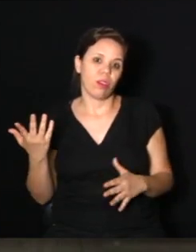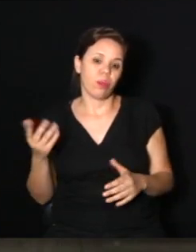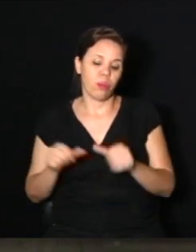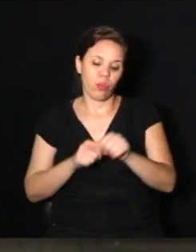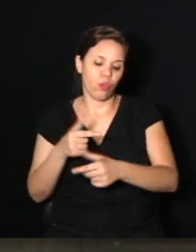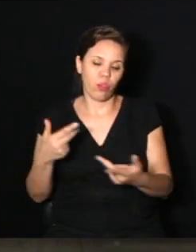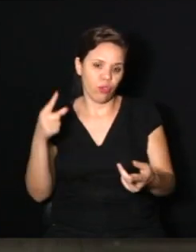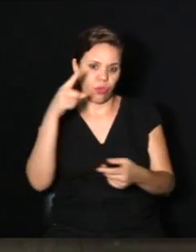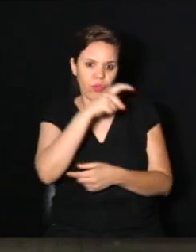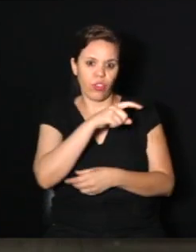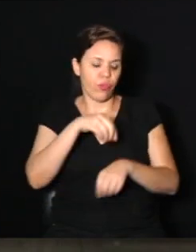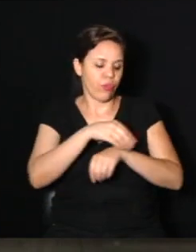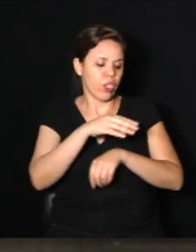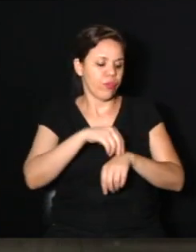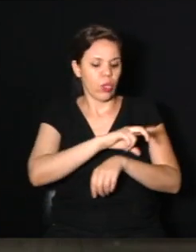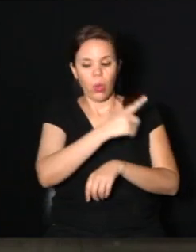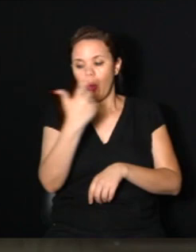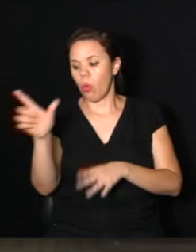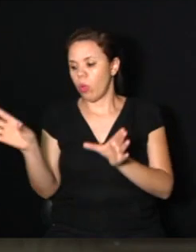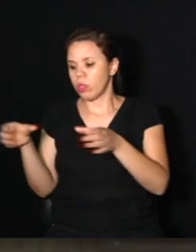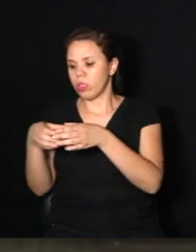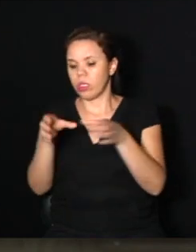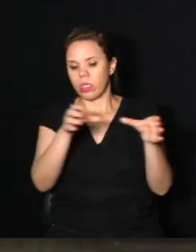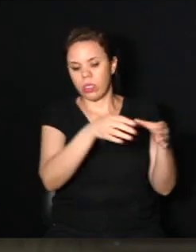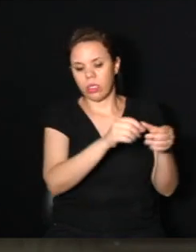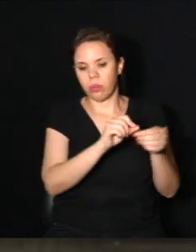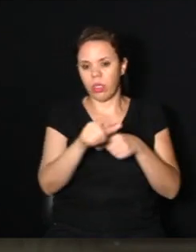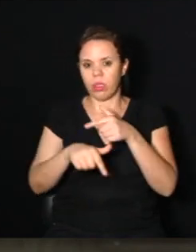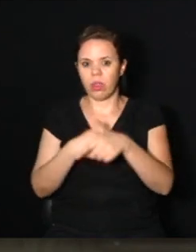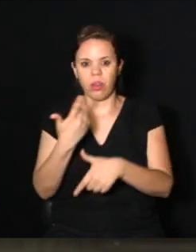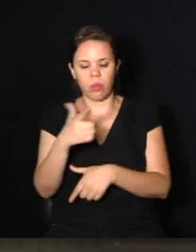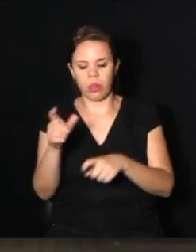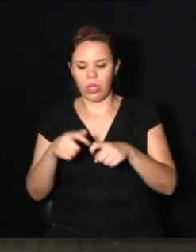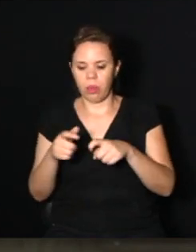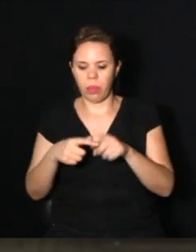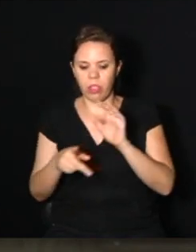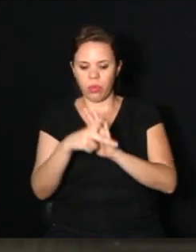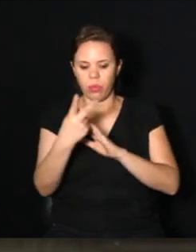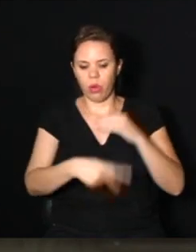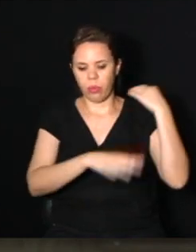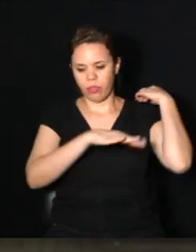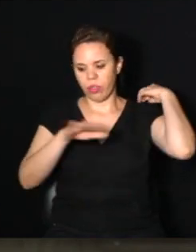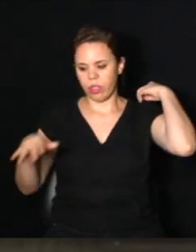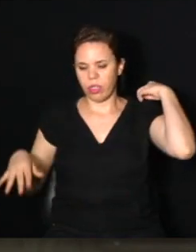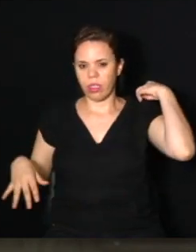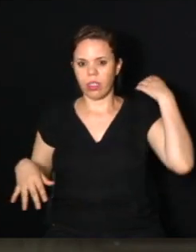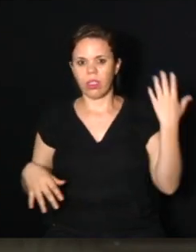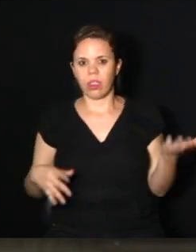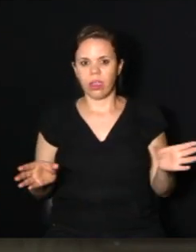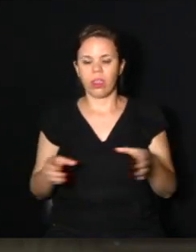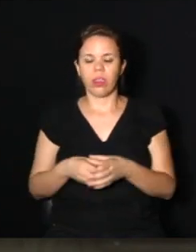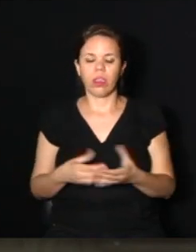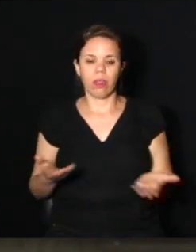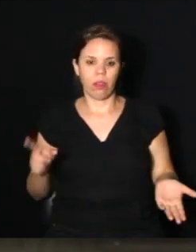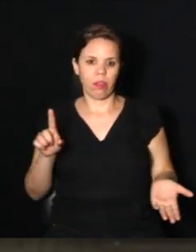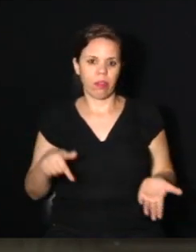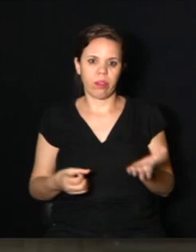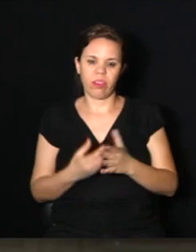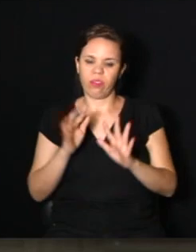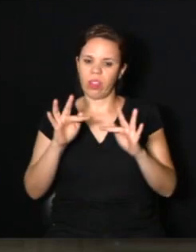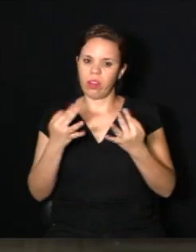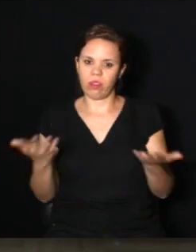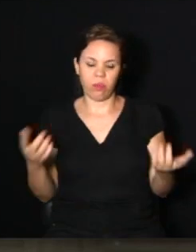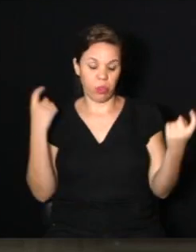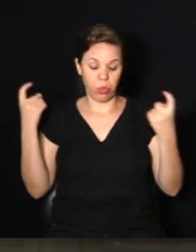Que não foi transferido uma equipe para outra. Não tem pediatra, a equipe, é isso que as famílias